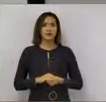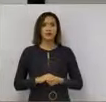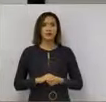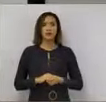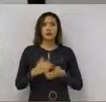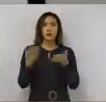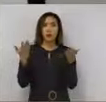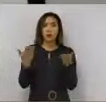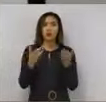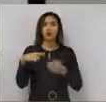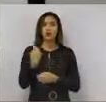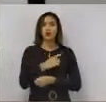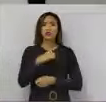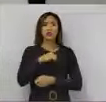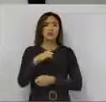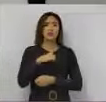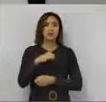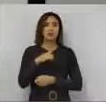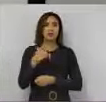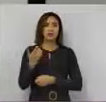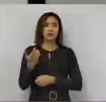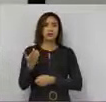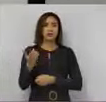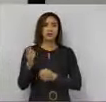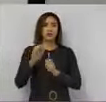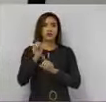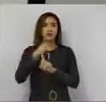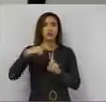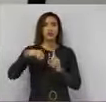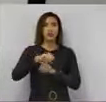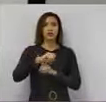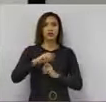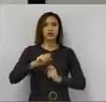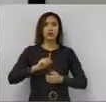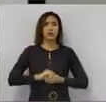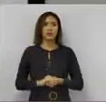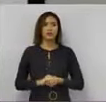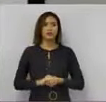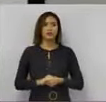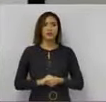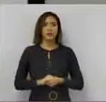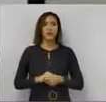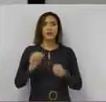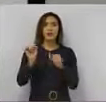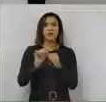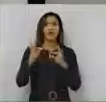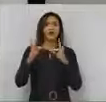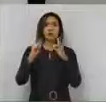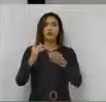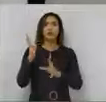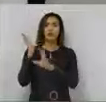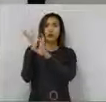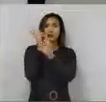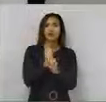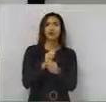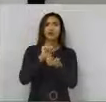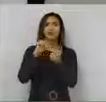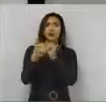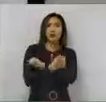nós receberemos as contribuições de toda a sociedade e faremos todas as revisões,